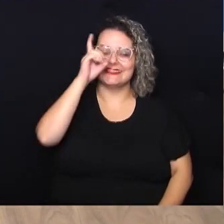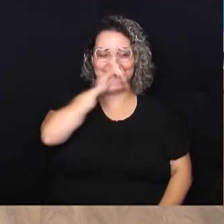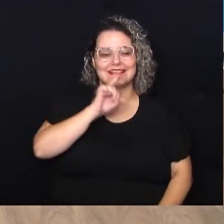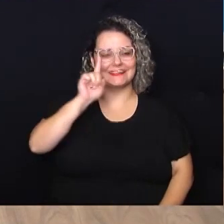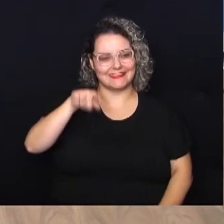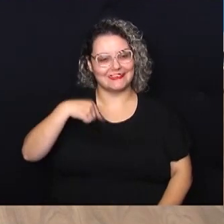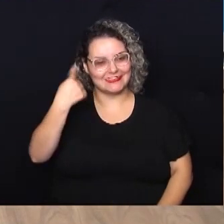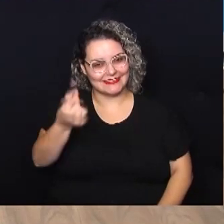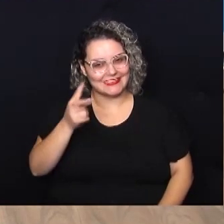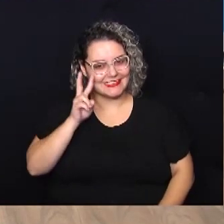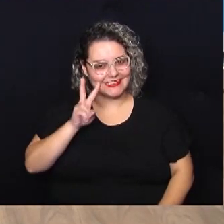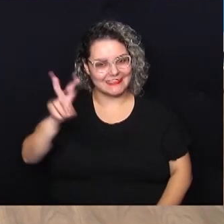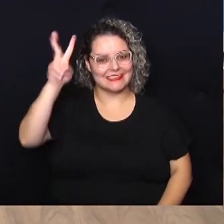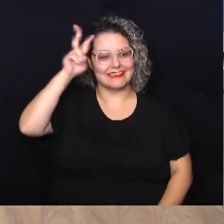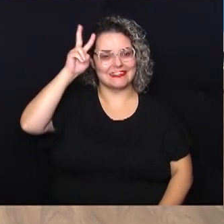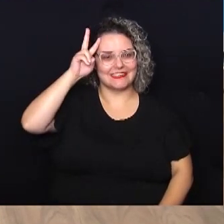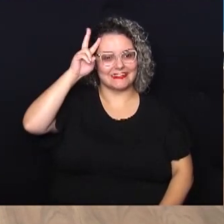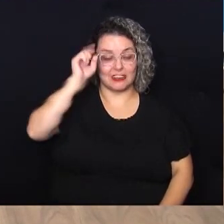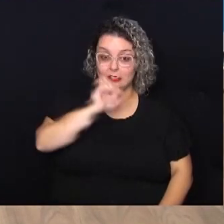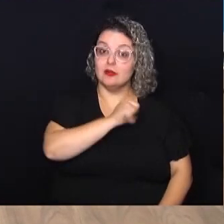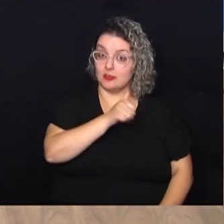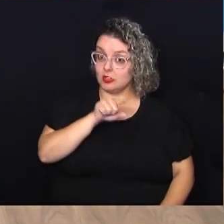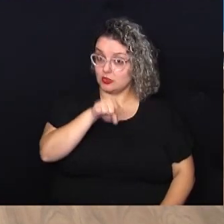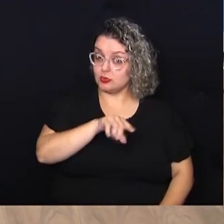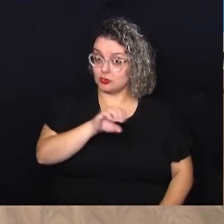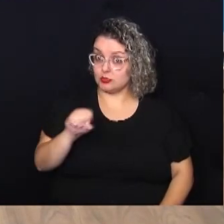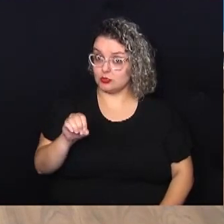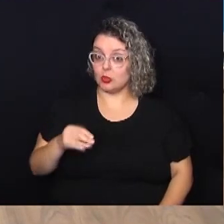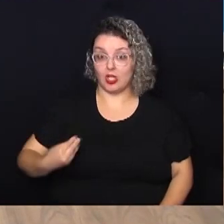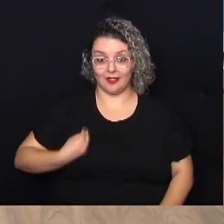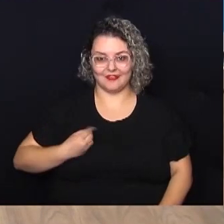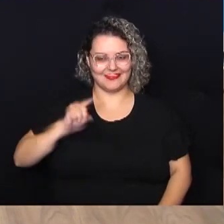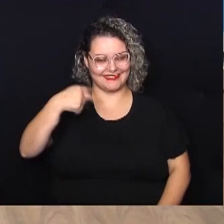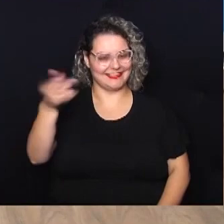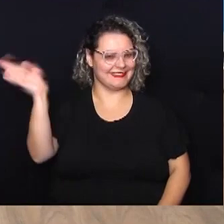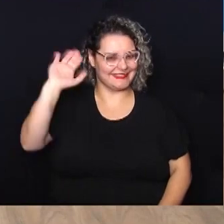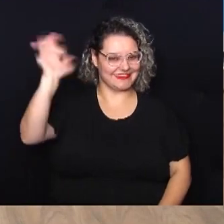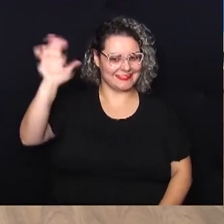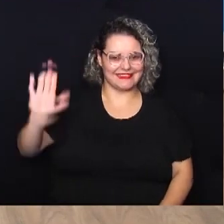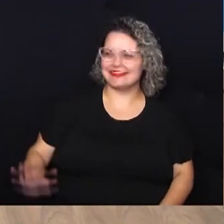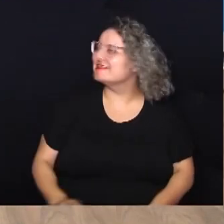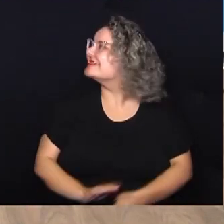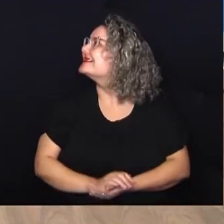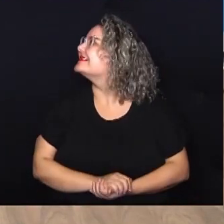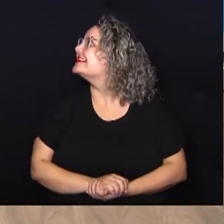e nos vemos na segunda-feira às 11 horas da manhã ao vivo, hein? Até lá. Tchau, tchau.